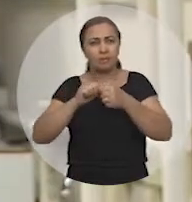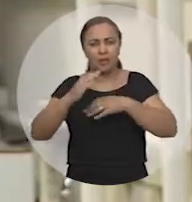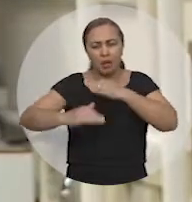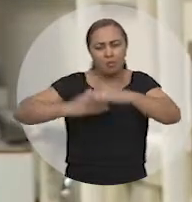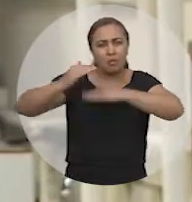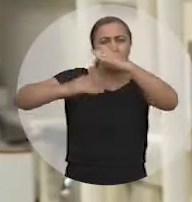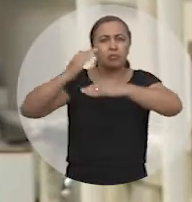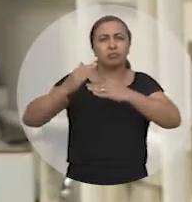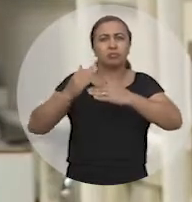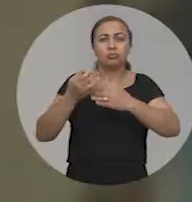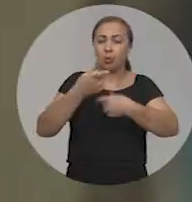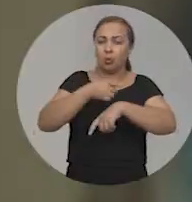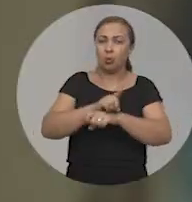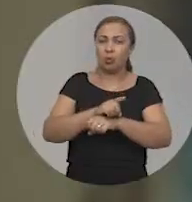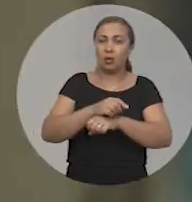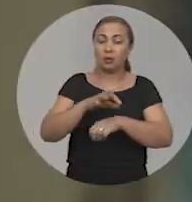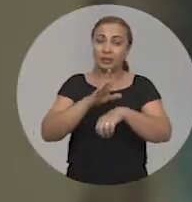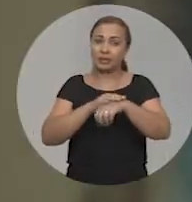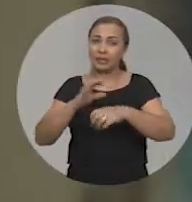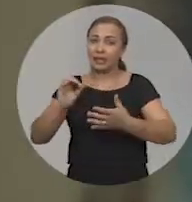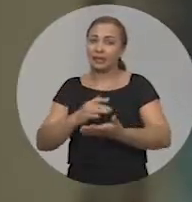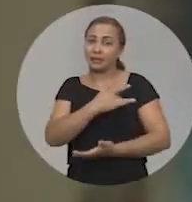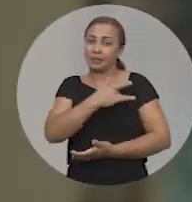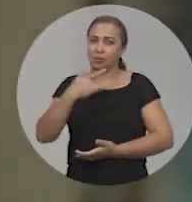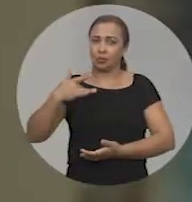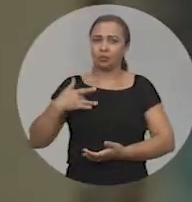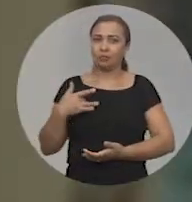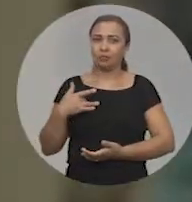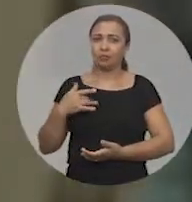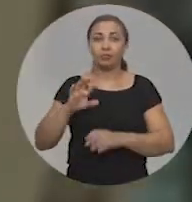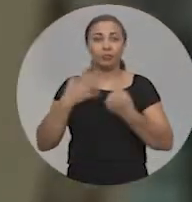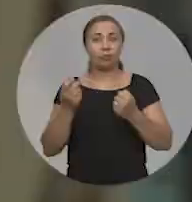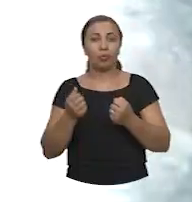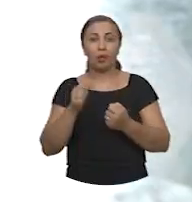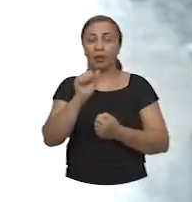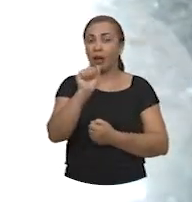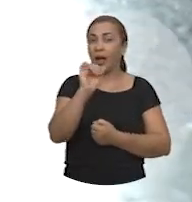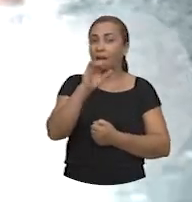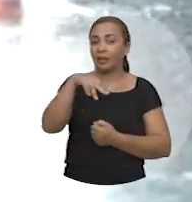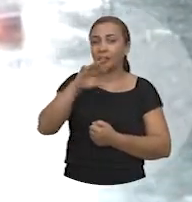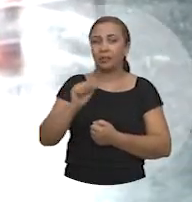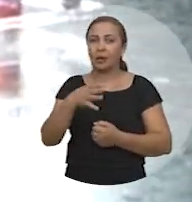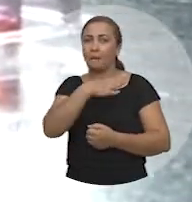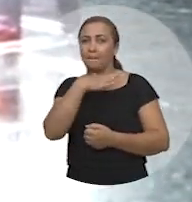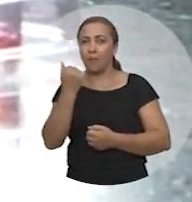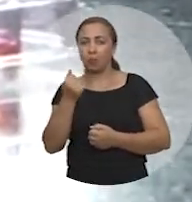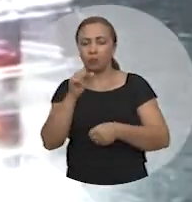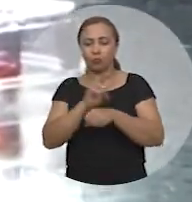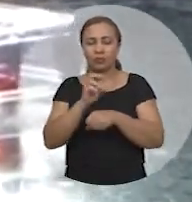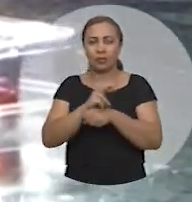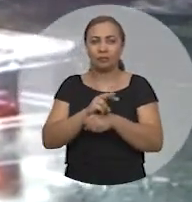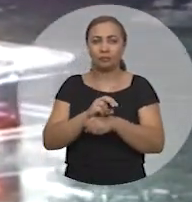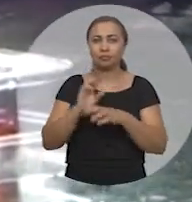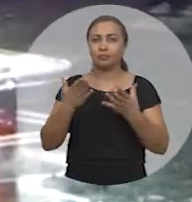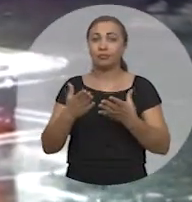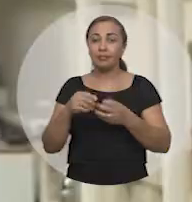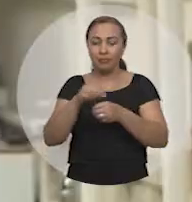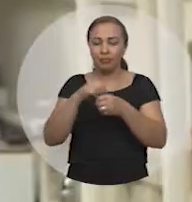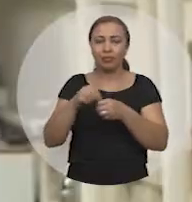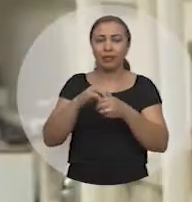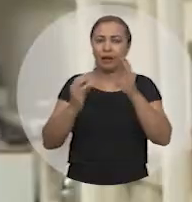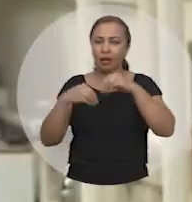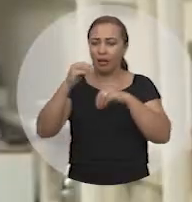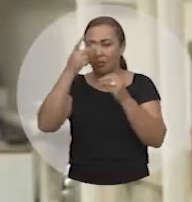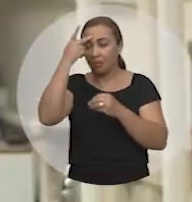de produzir anticorpos. Quando o micro-organismo ele é inativado, ele está morto. Então, o que é que acontece? O repertório de antígenos, que são as